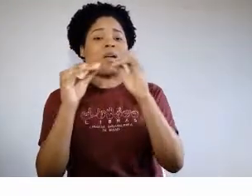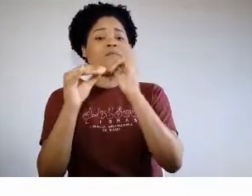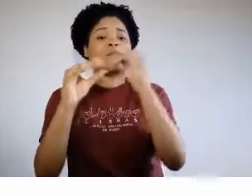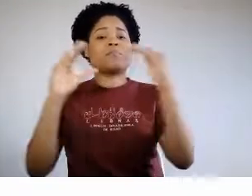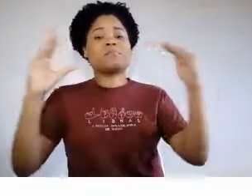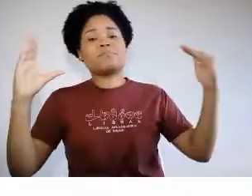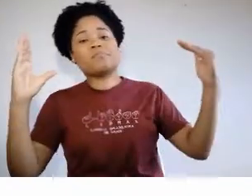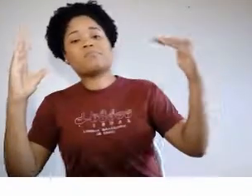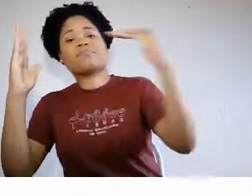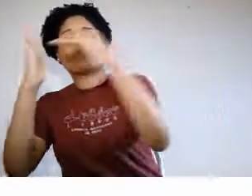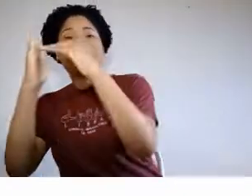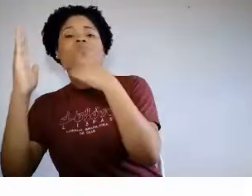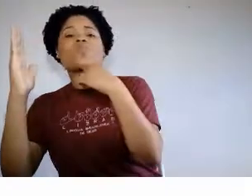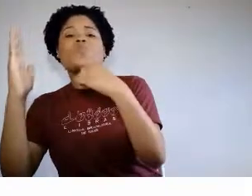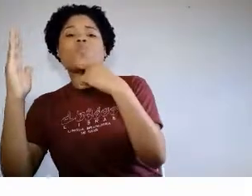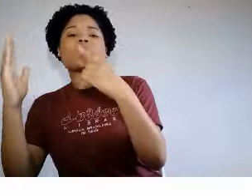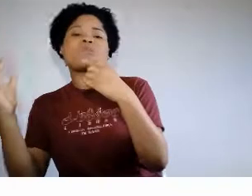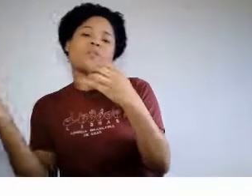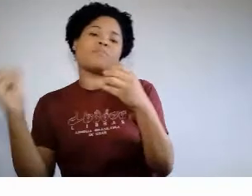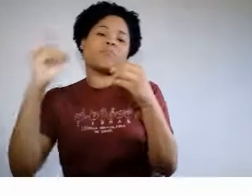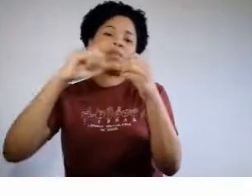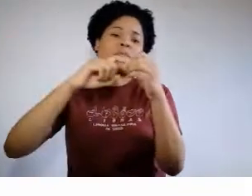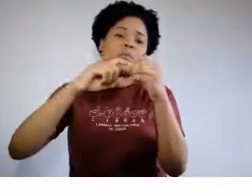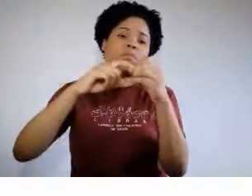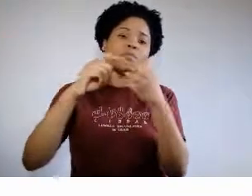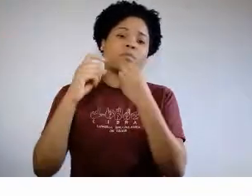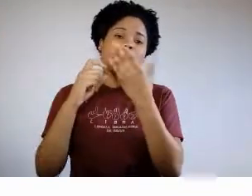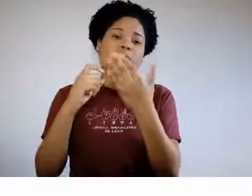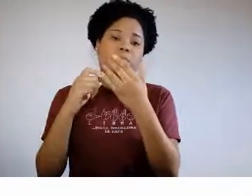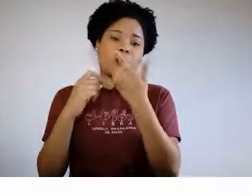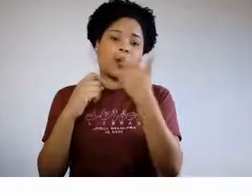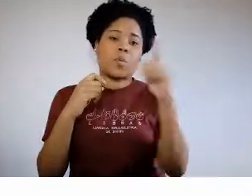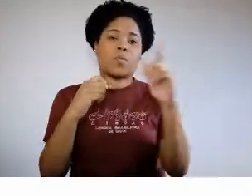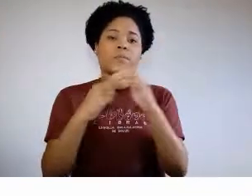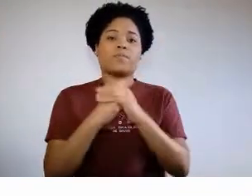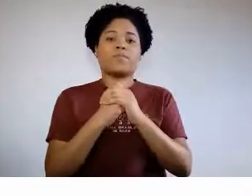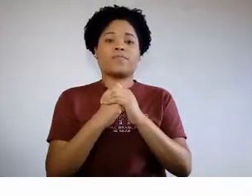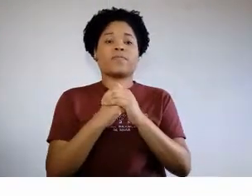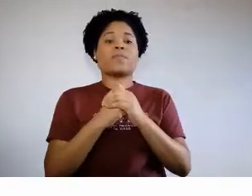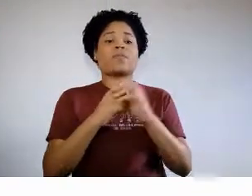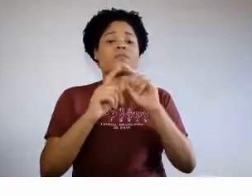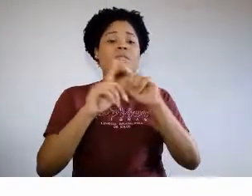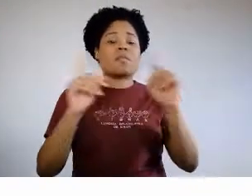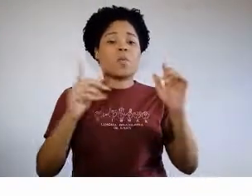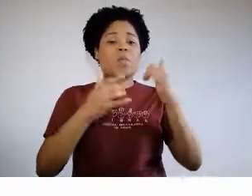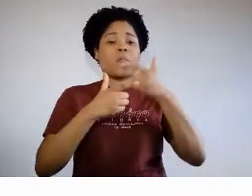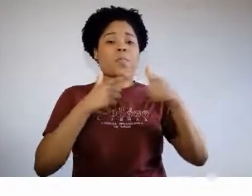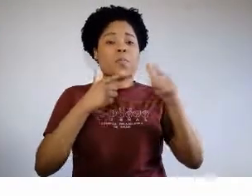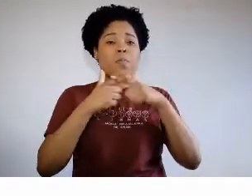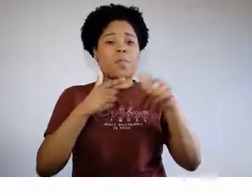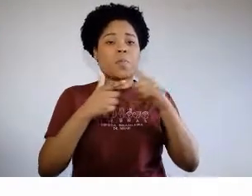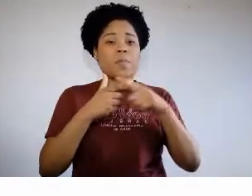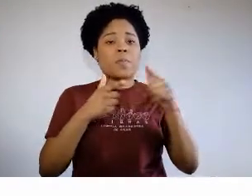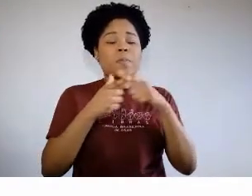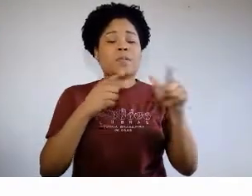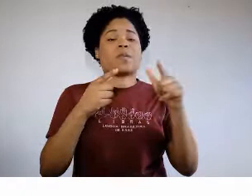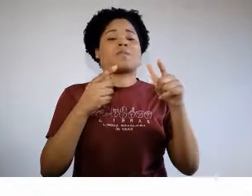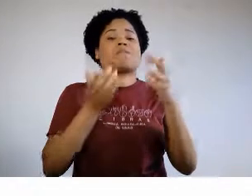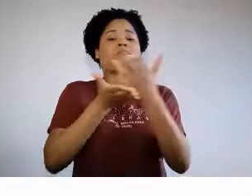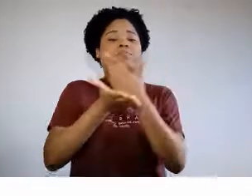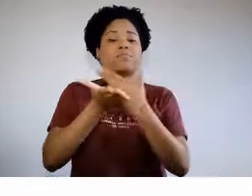consegue atravessar até o final para voltar e ser entregue para o computador C. Então, o grande problema